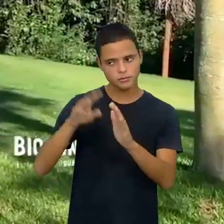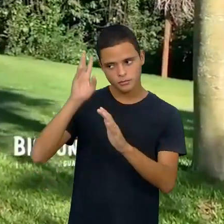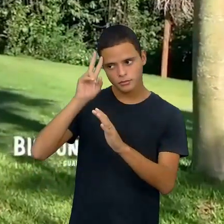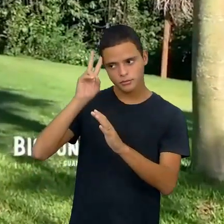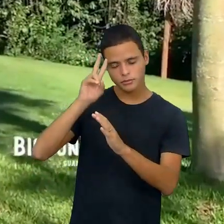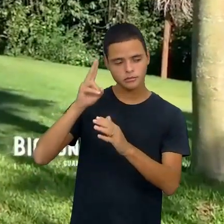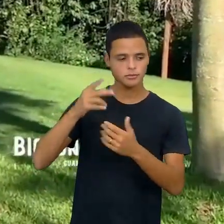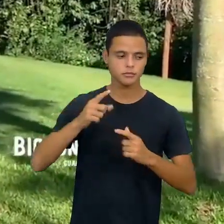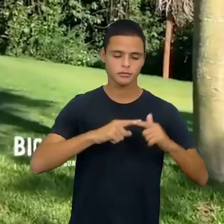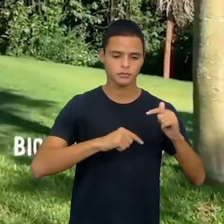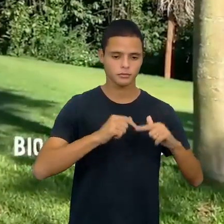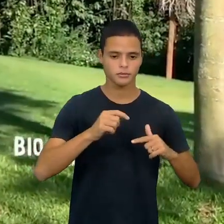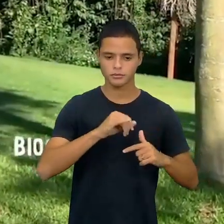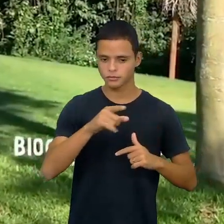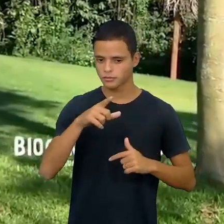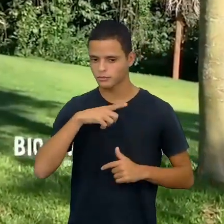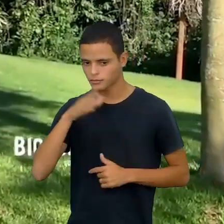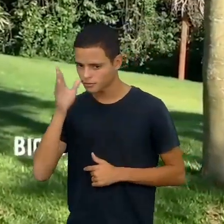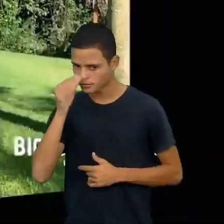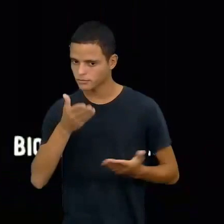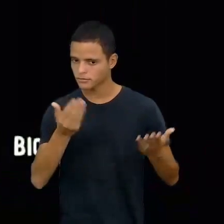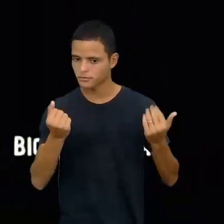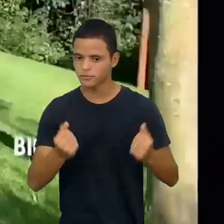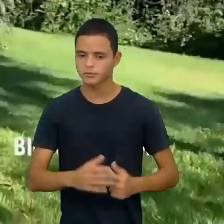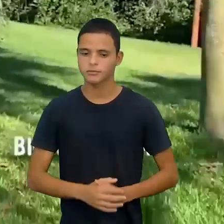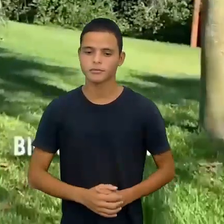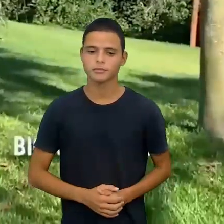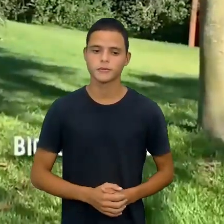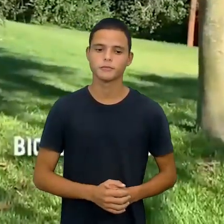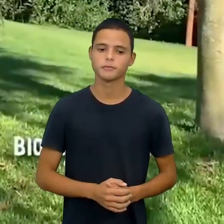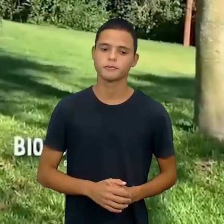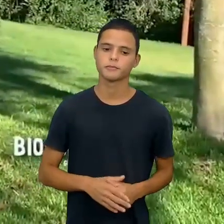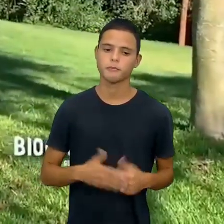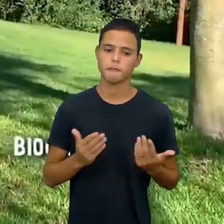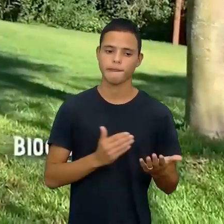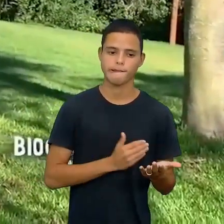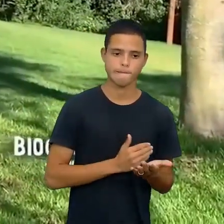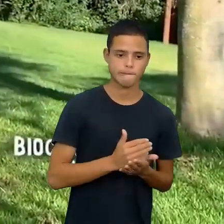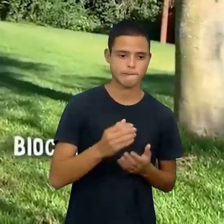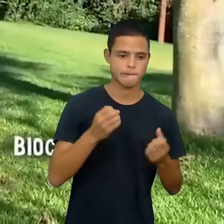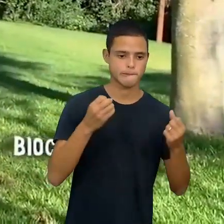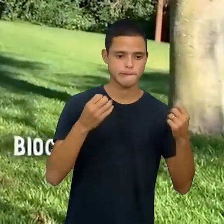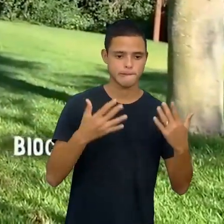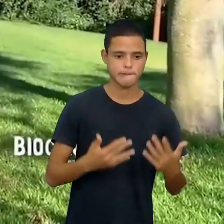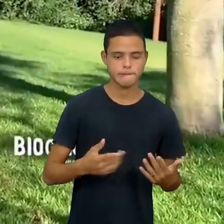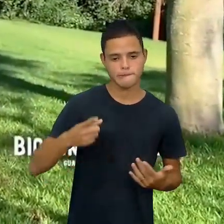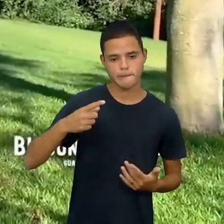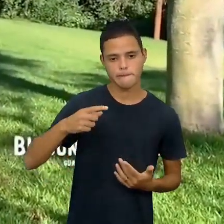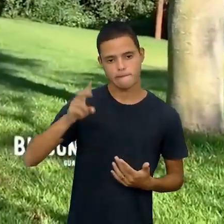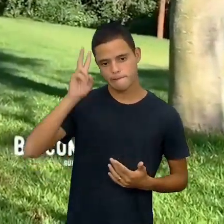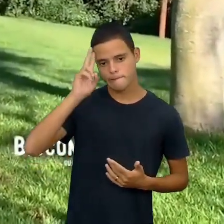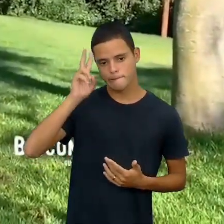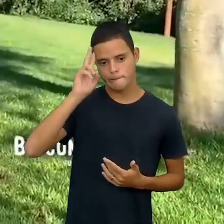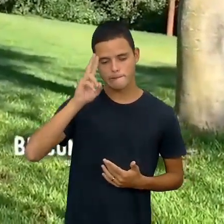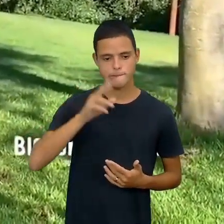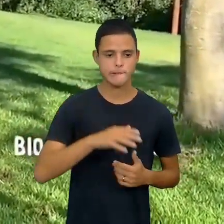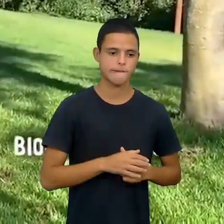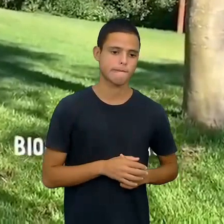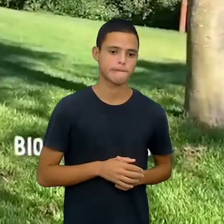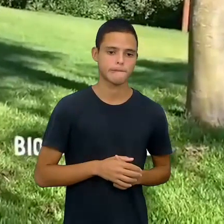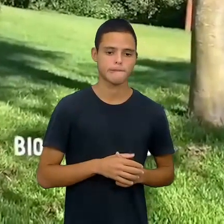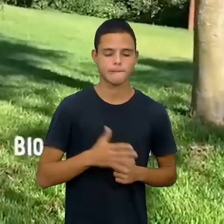dos materiais. Então, se você está curioso, vem com a gente. Então, pessoal, eu vou começar contando um pouquinho da nossa história aqui do espaço. Há